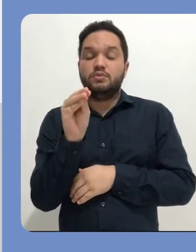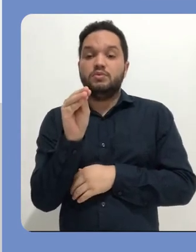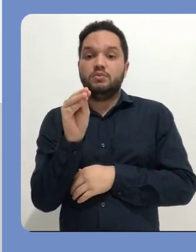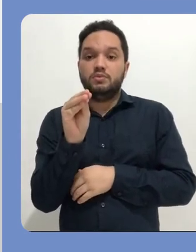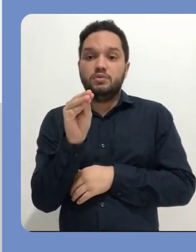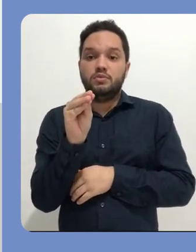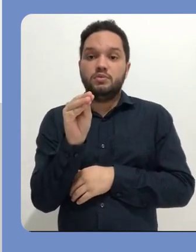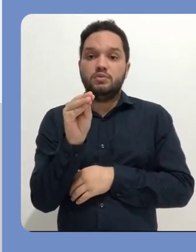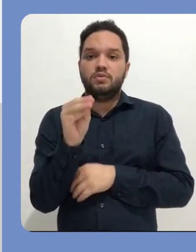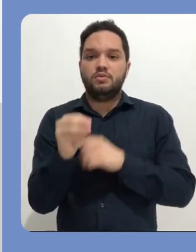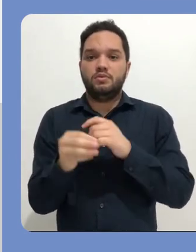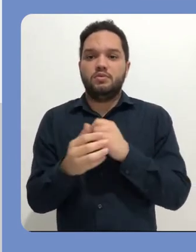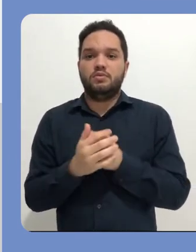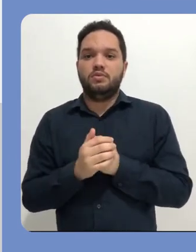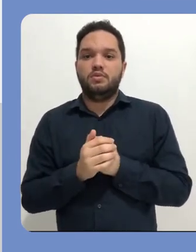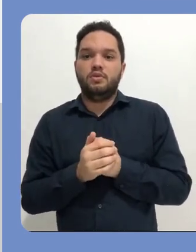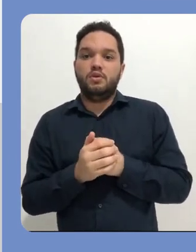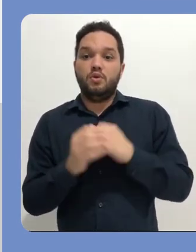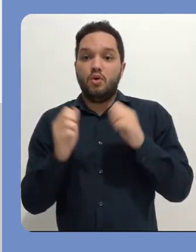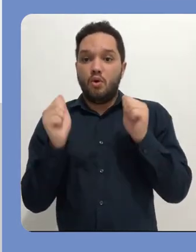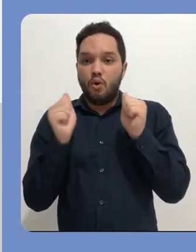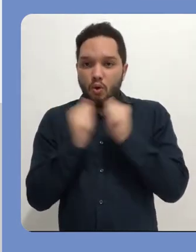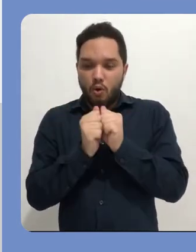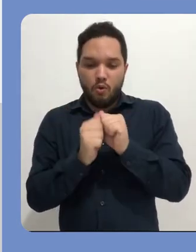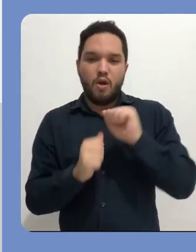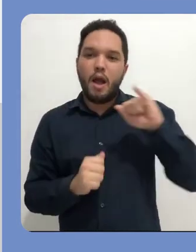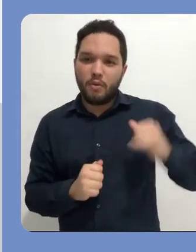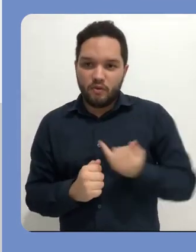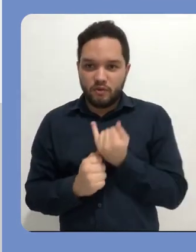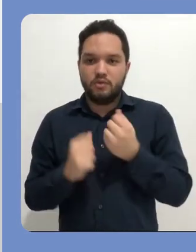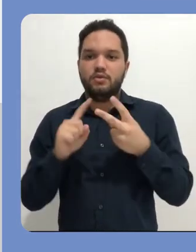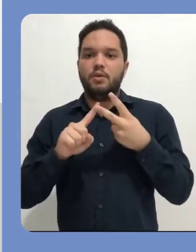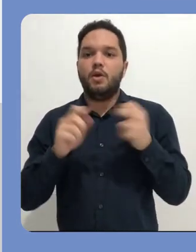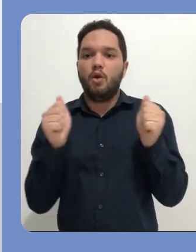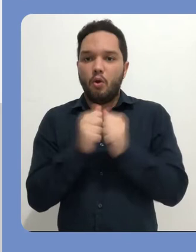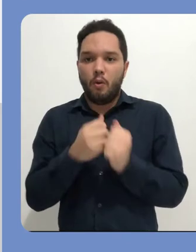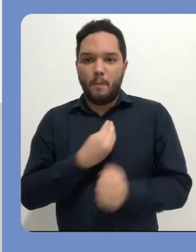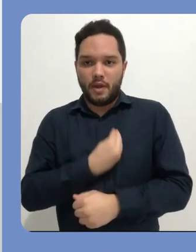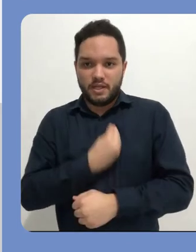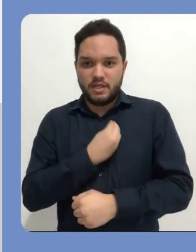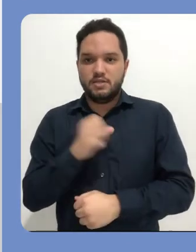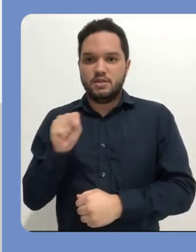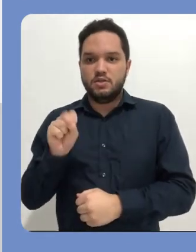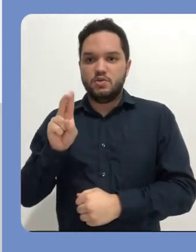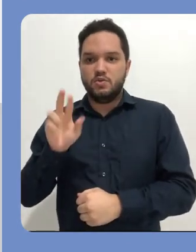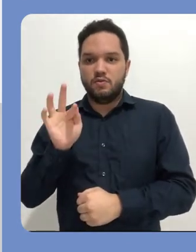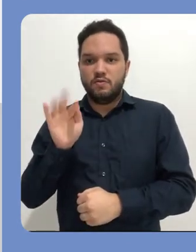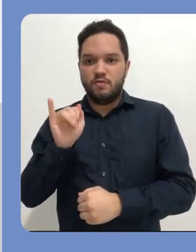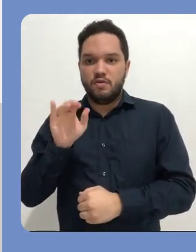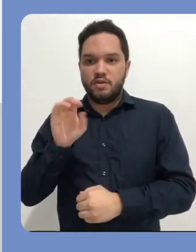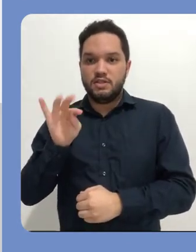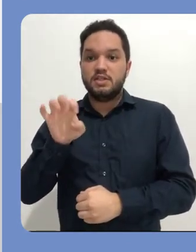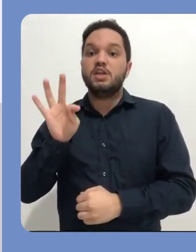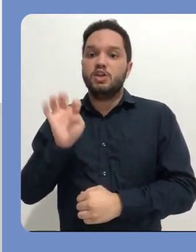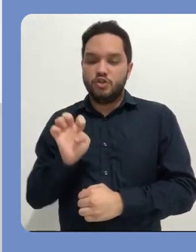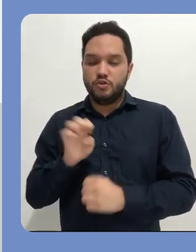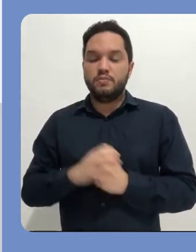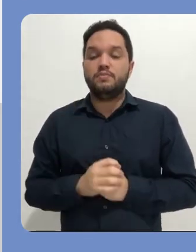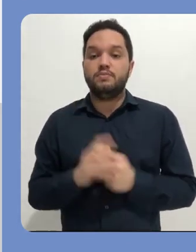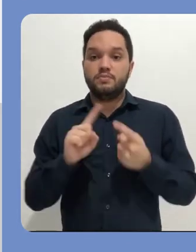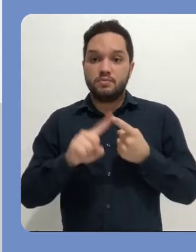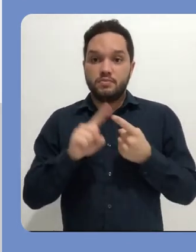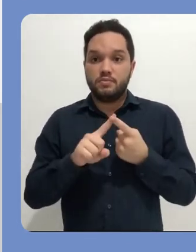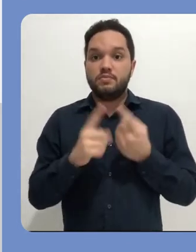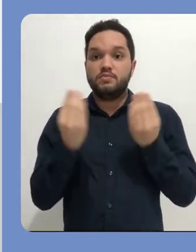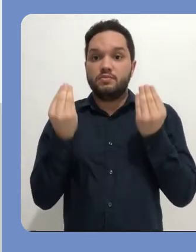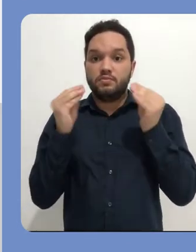inserir as expressões com aproveitamento e com presença suficiente. Além disso, você também